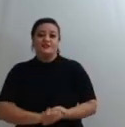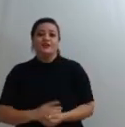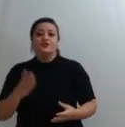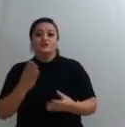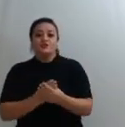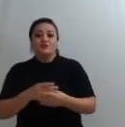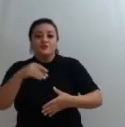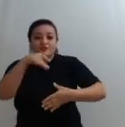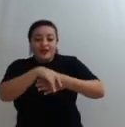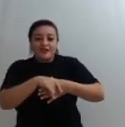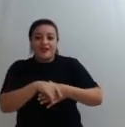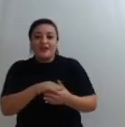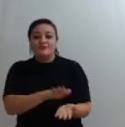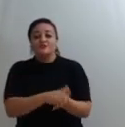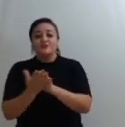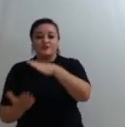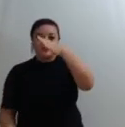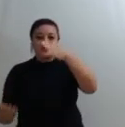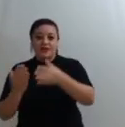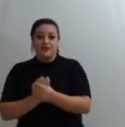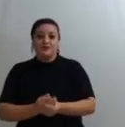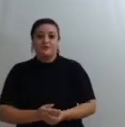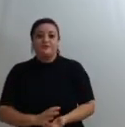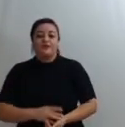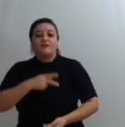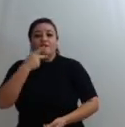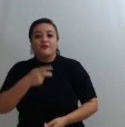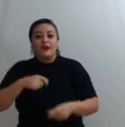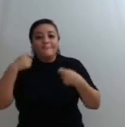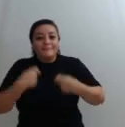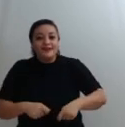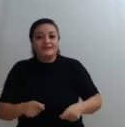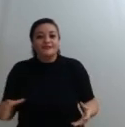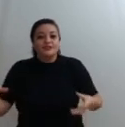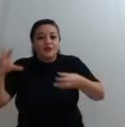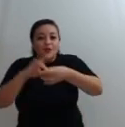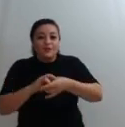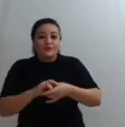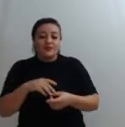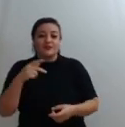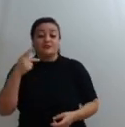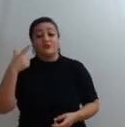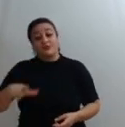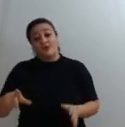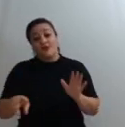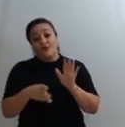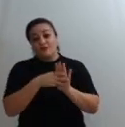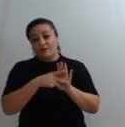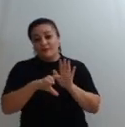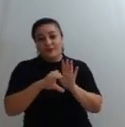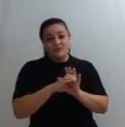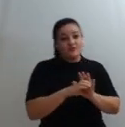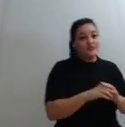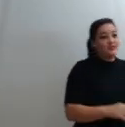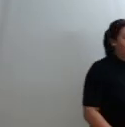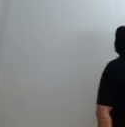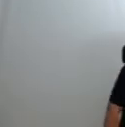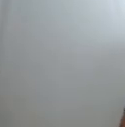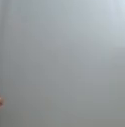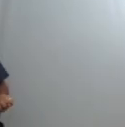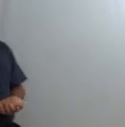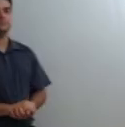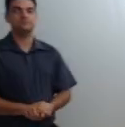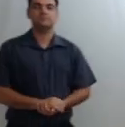autos, revelam a necessária complementação da outra cautelar deferida com a busca e apreensão à hora requerida.